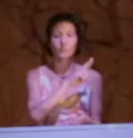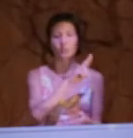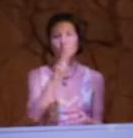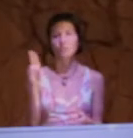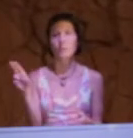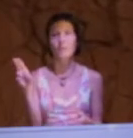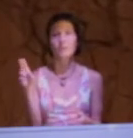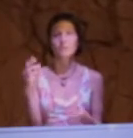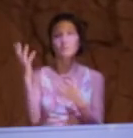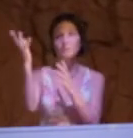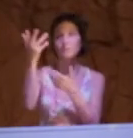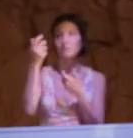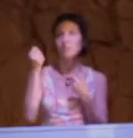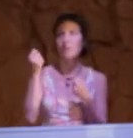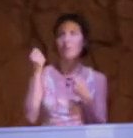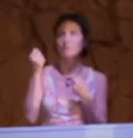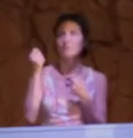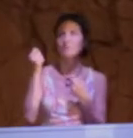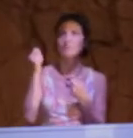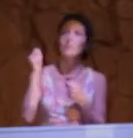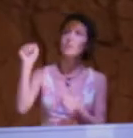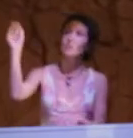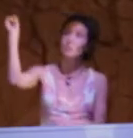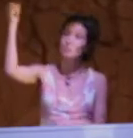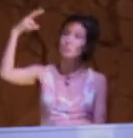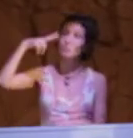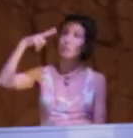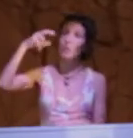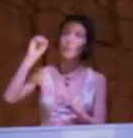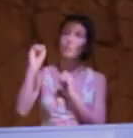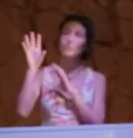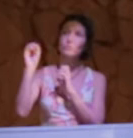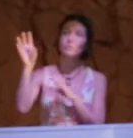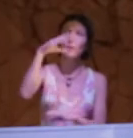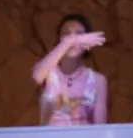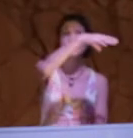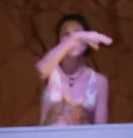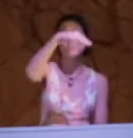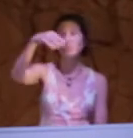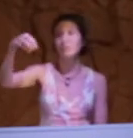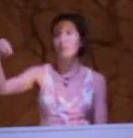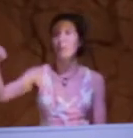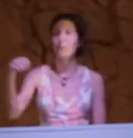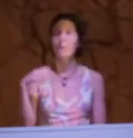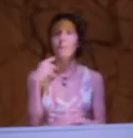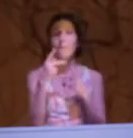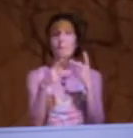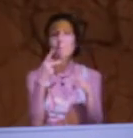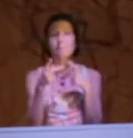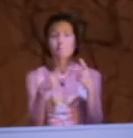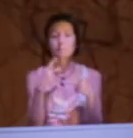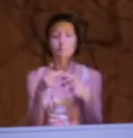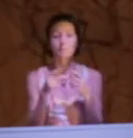a chuva, chamasse o sol, espantasse a chuva. E com isso, falando ainda de trajetórias, de